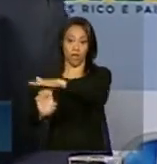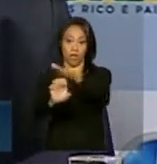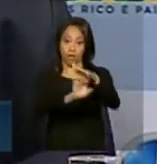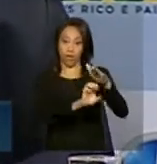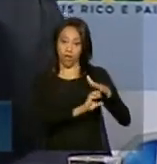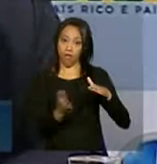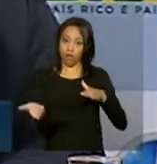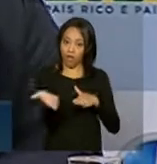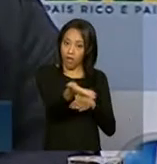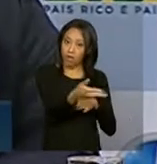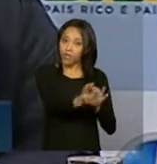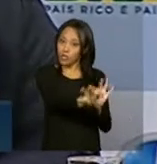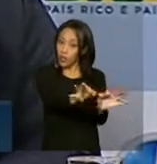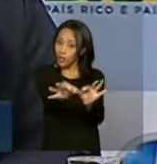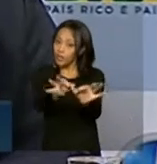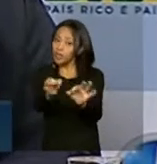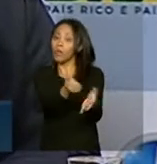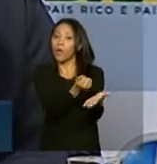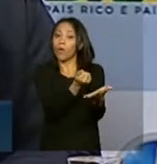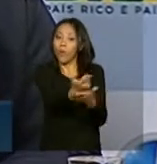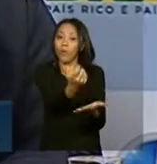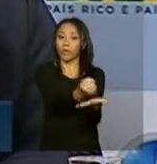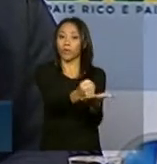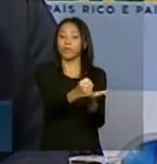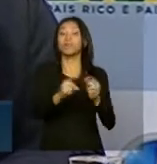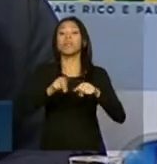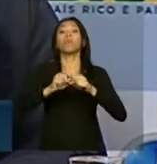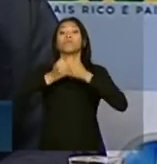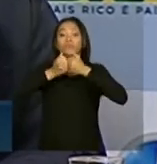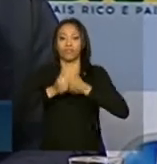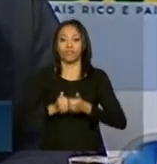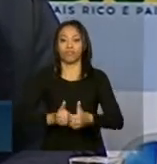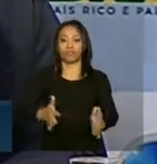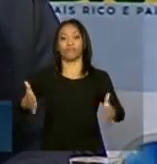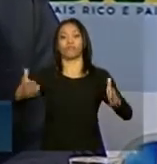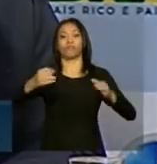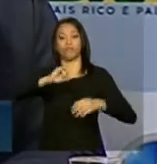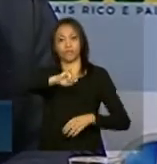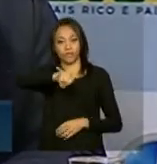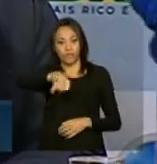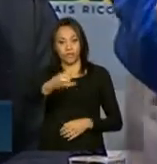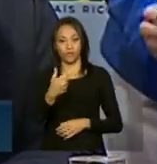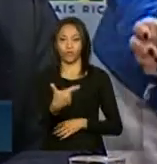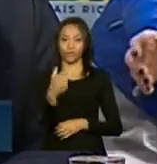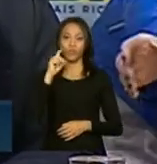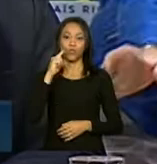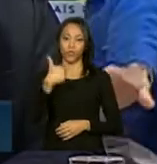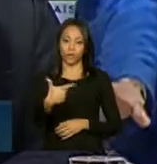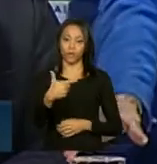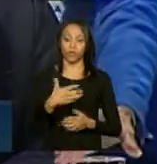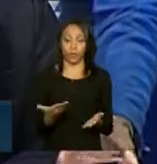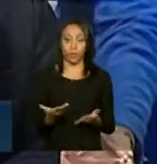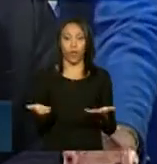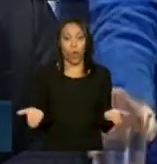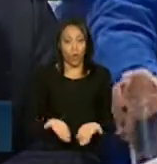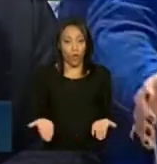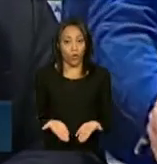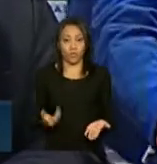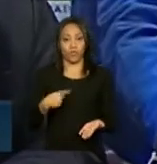medicações e possam, então, fornecer a partir de 2 de janeiro. As pessoas que hoje,